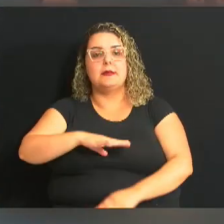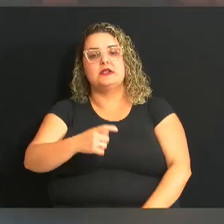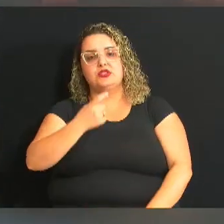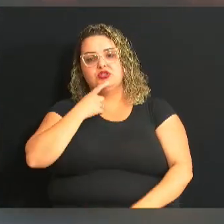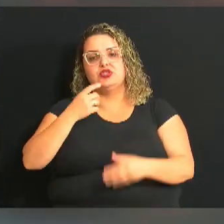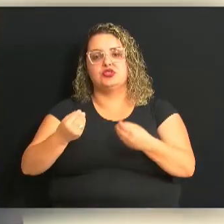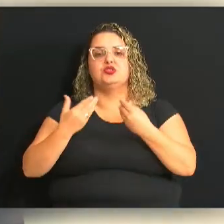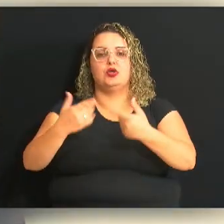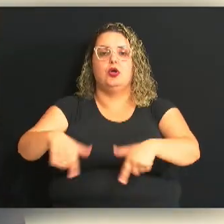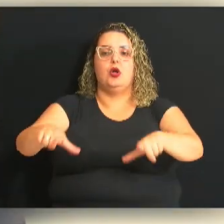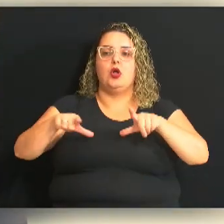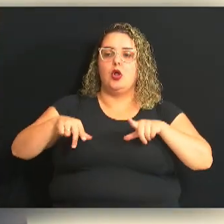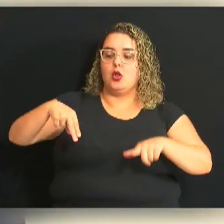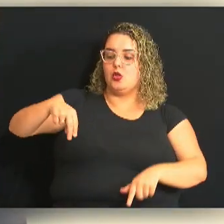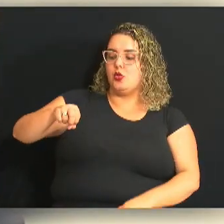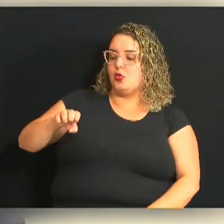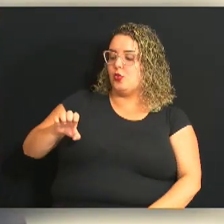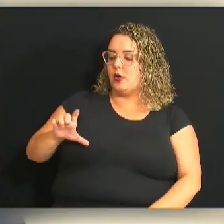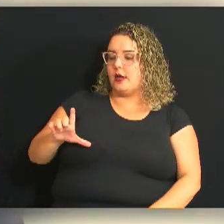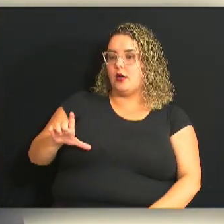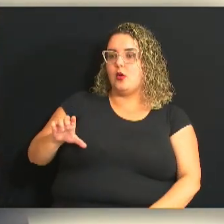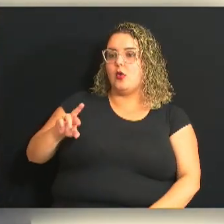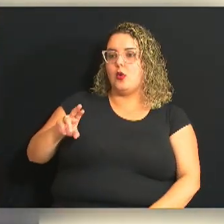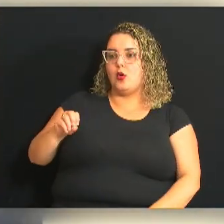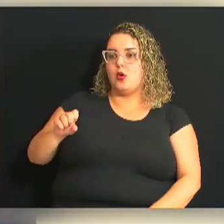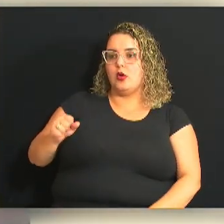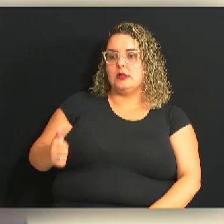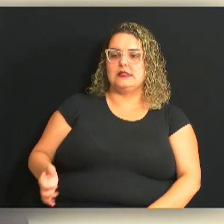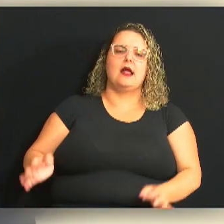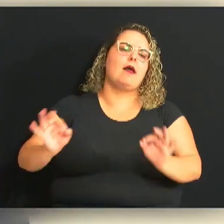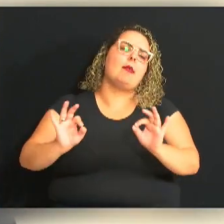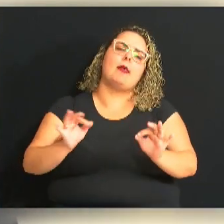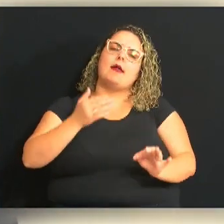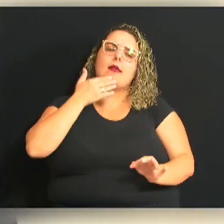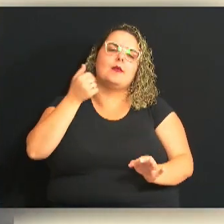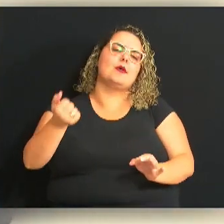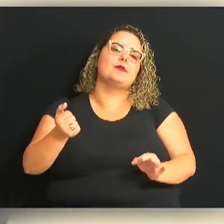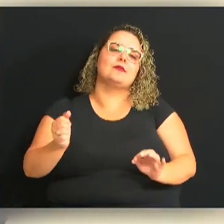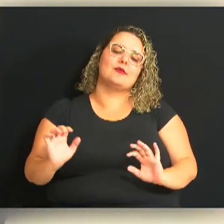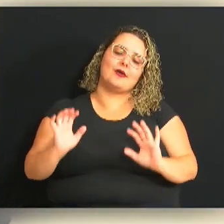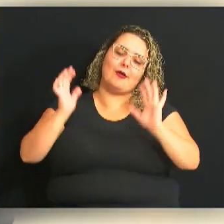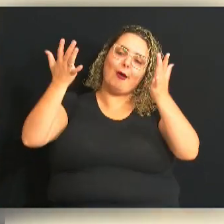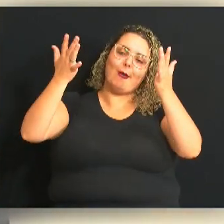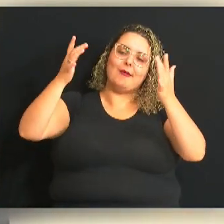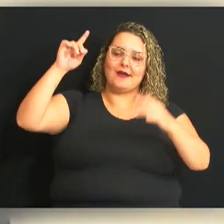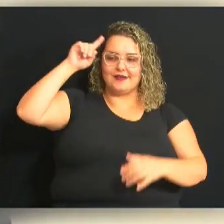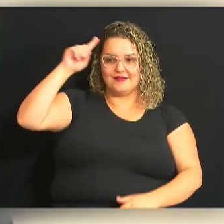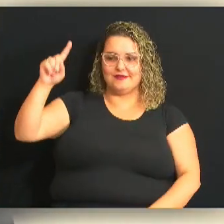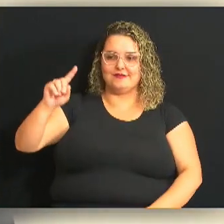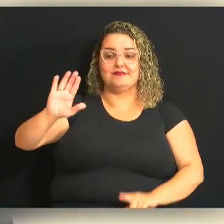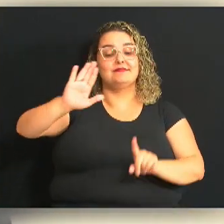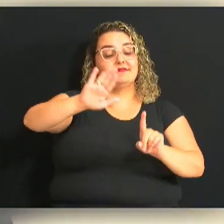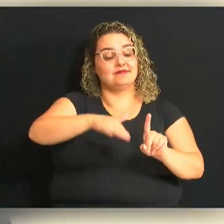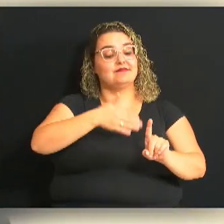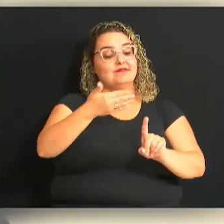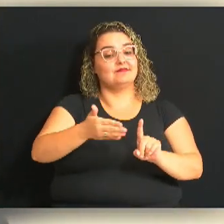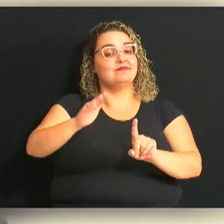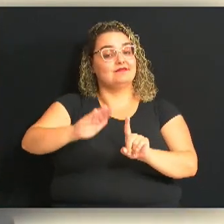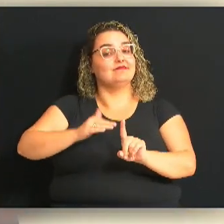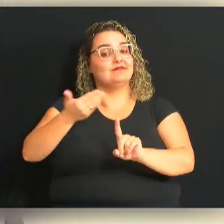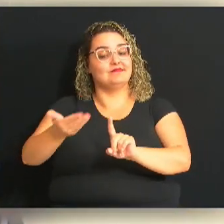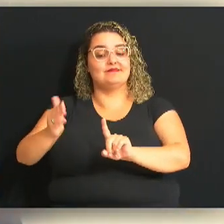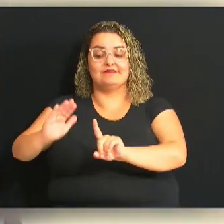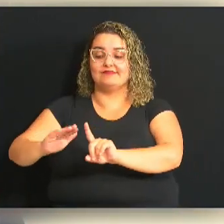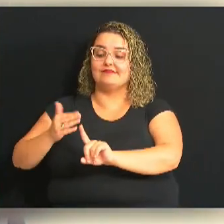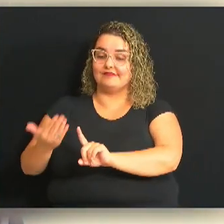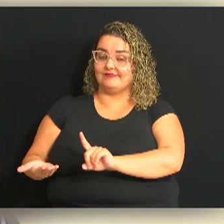diploma Noel Rosa. E nada melhor do que comemorar essa data homenageando aqueles